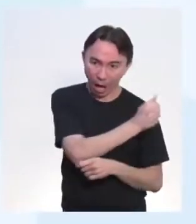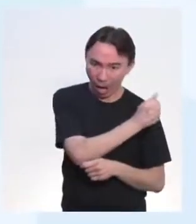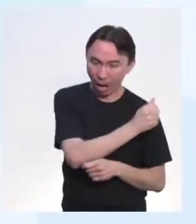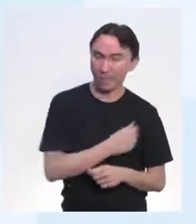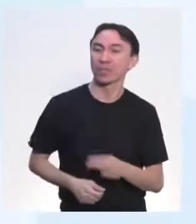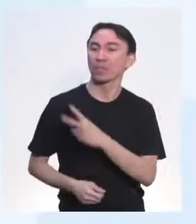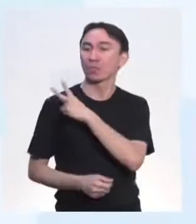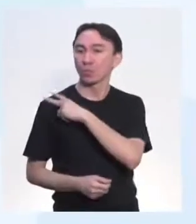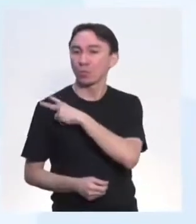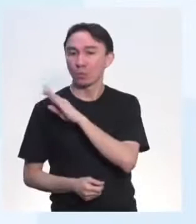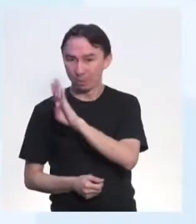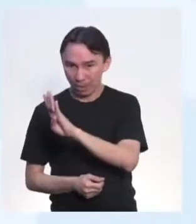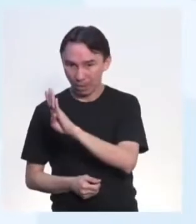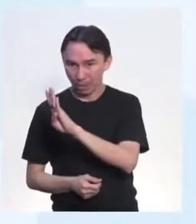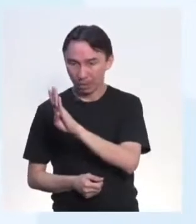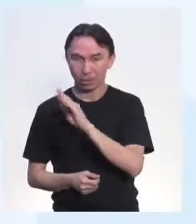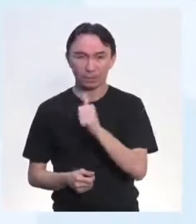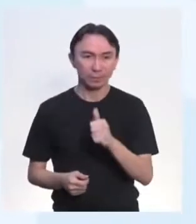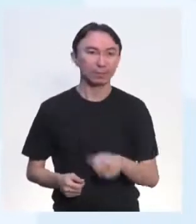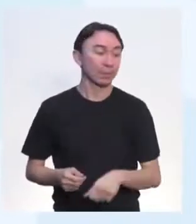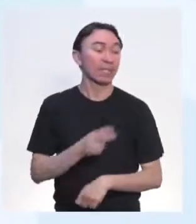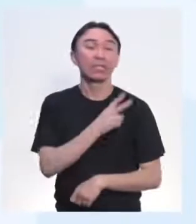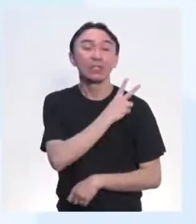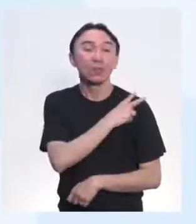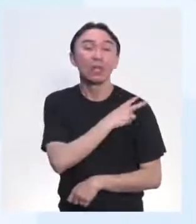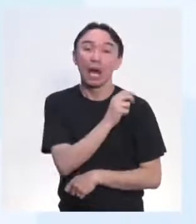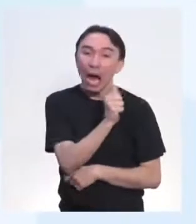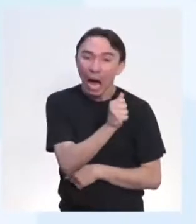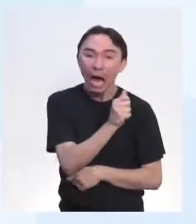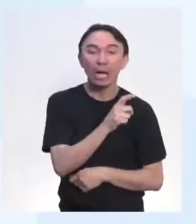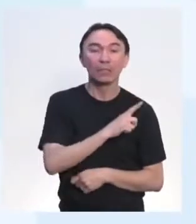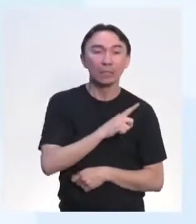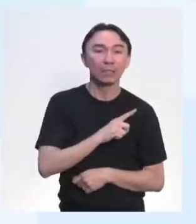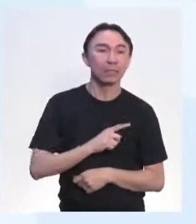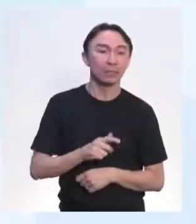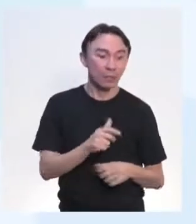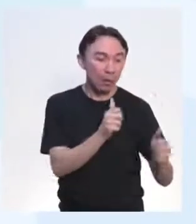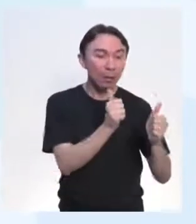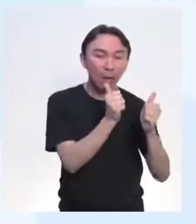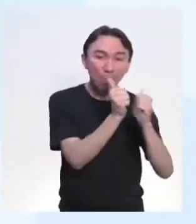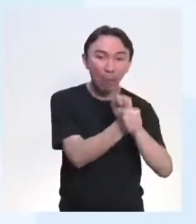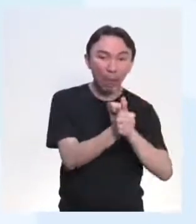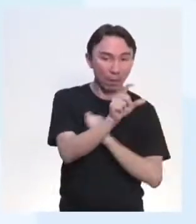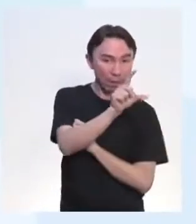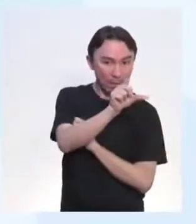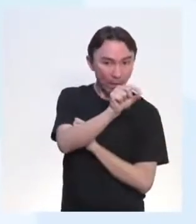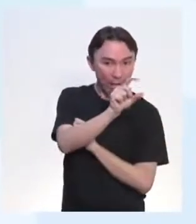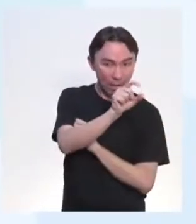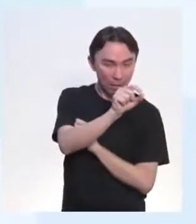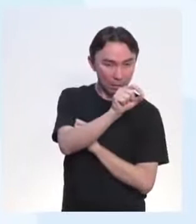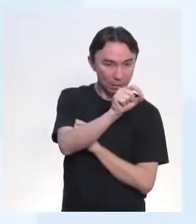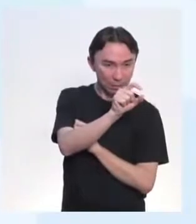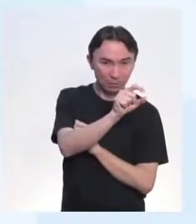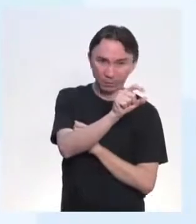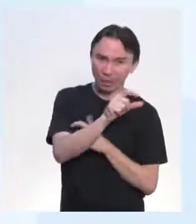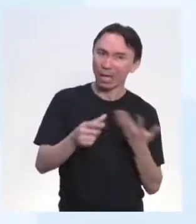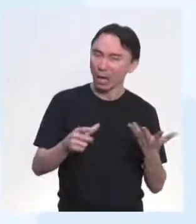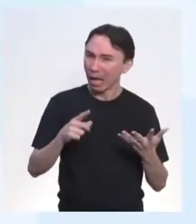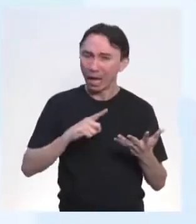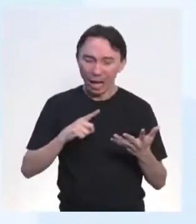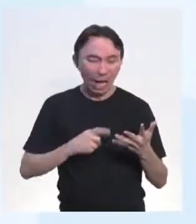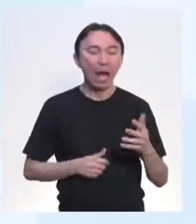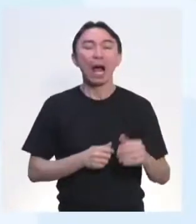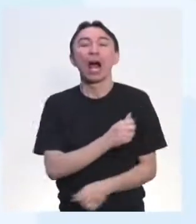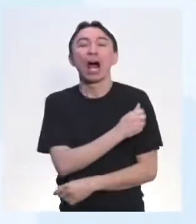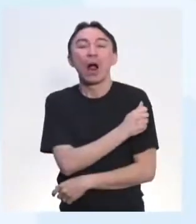Da segunda A, tem 10 atletas, então o total de alunos que têm as condições de participar da